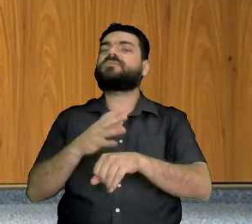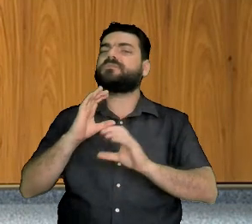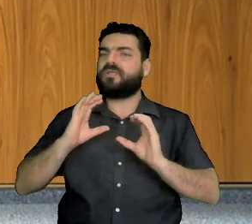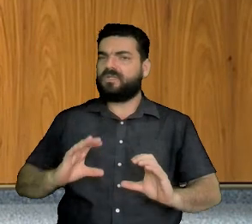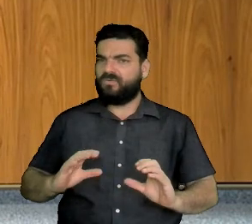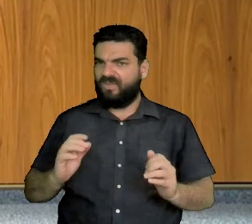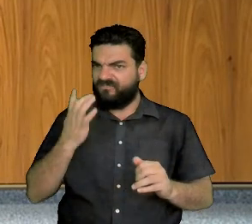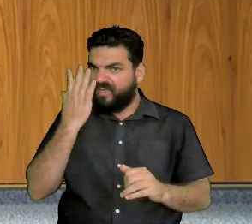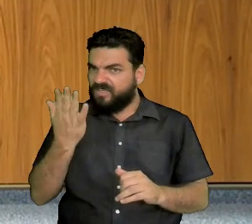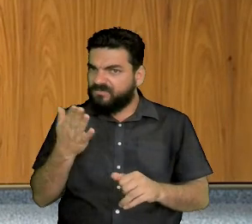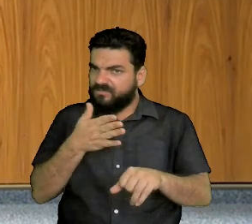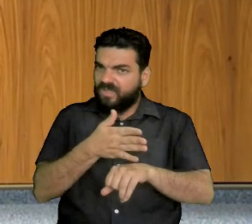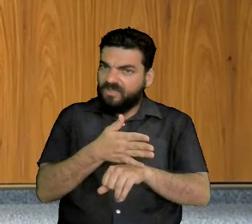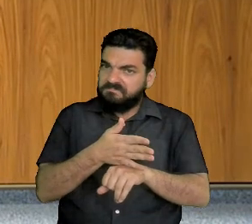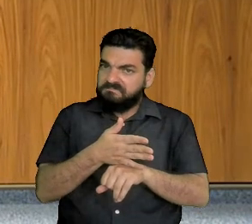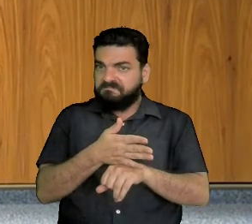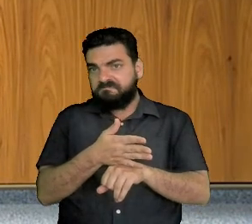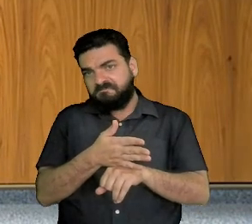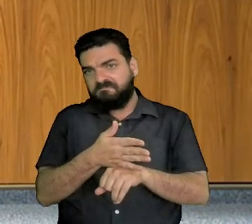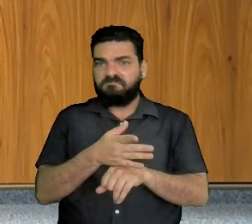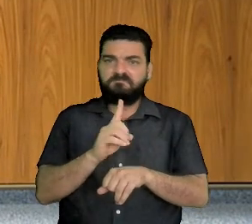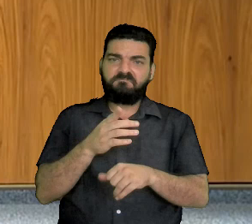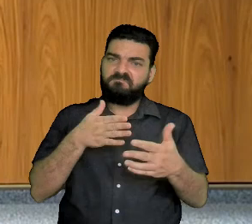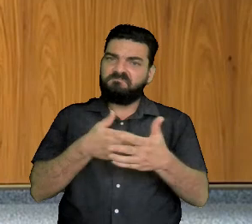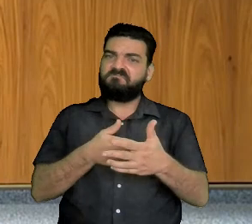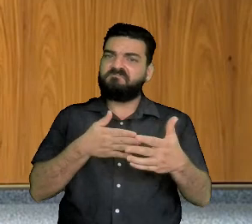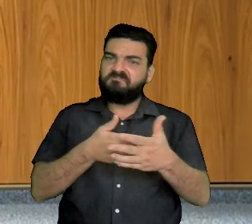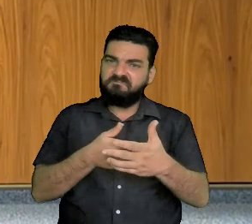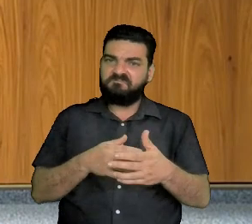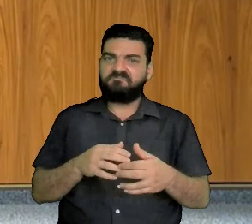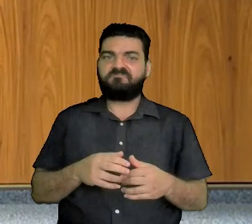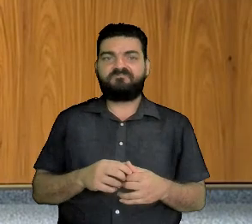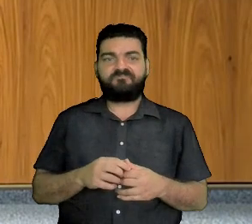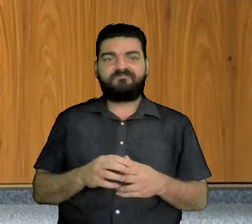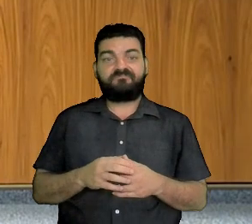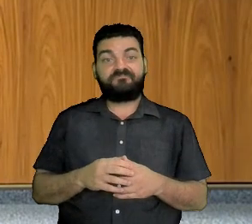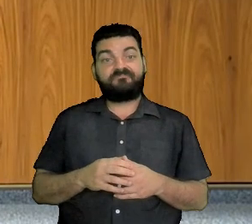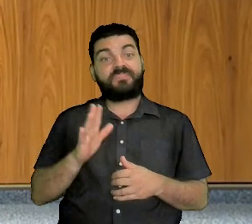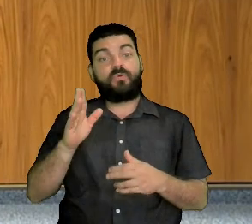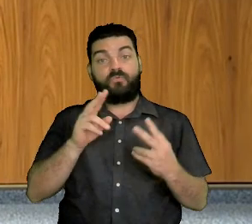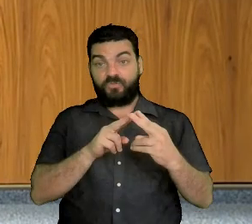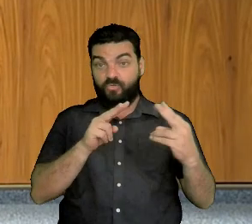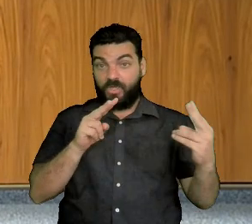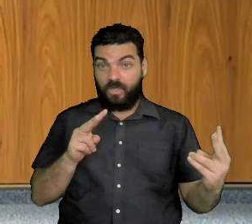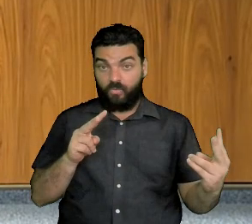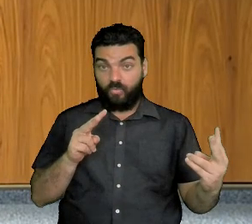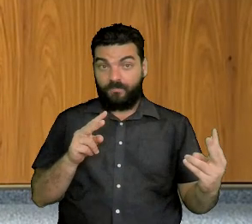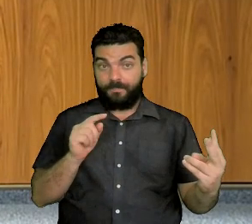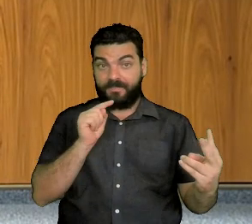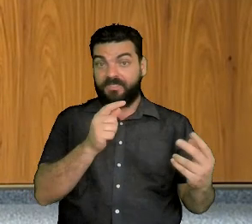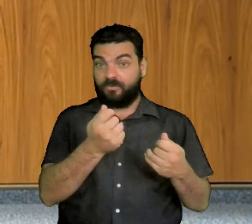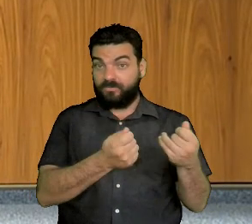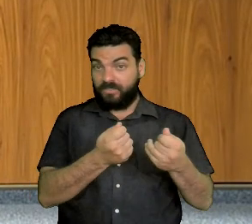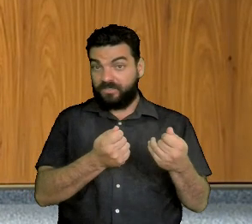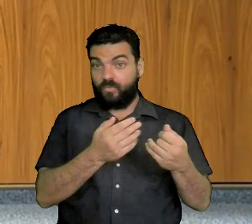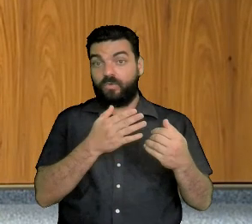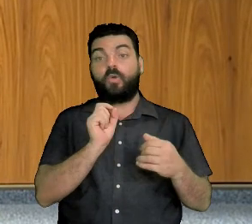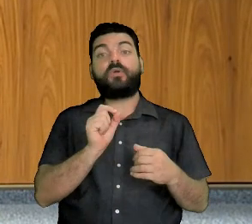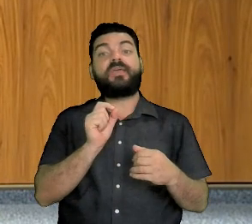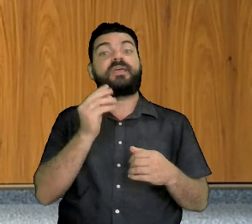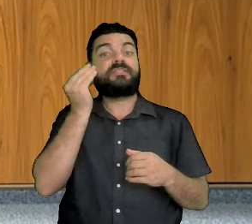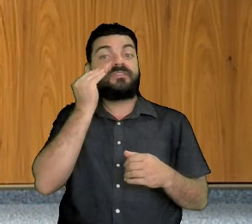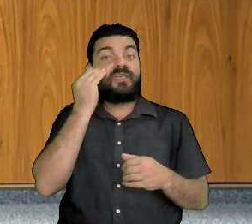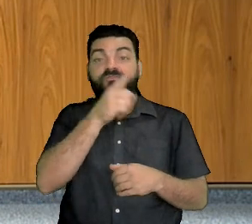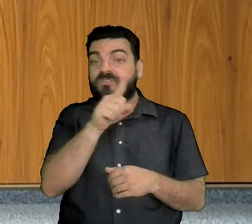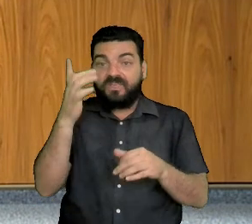de resolução ainda encontra obstáculos. Assim, né, a versão online dessas centrais de negociação busca proporcionar